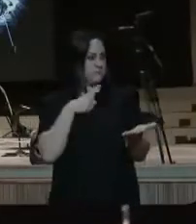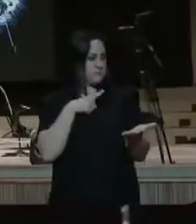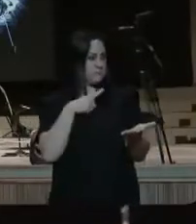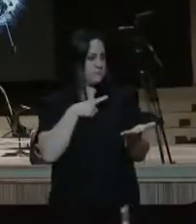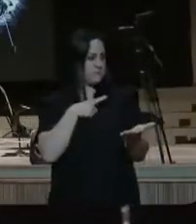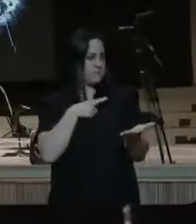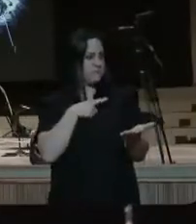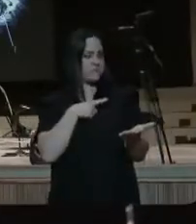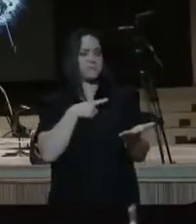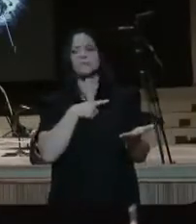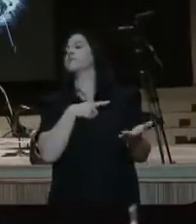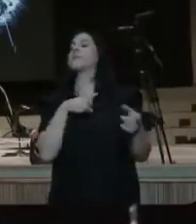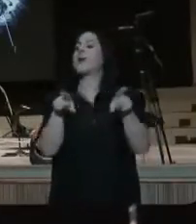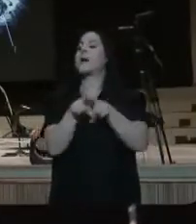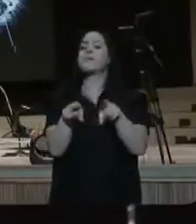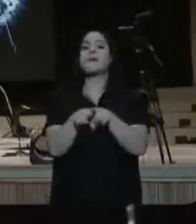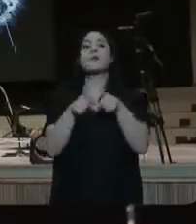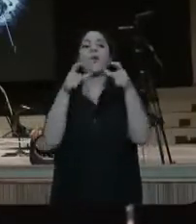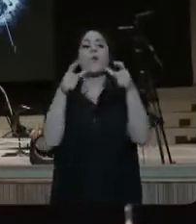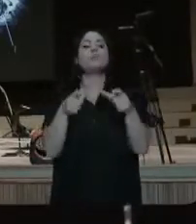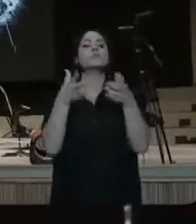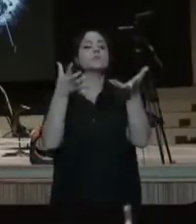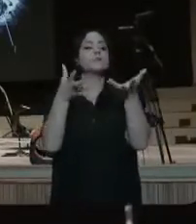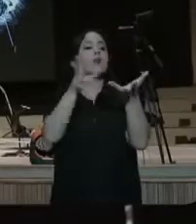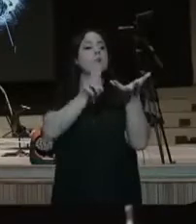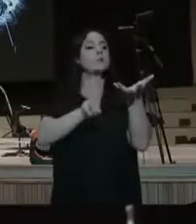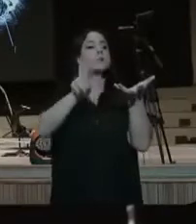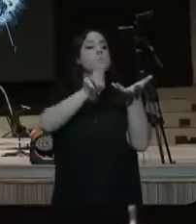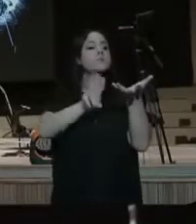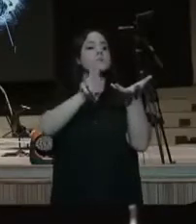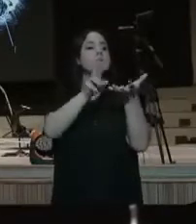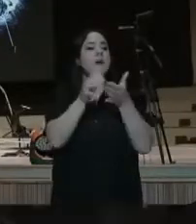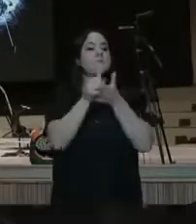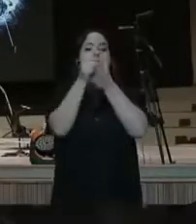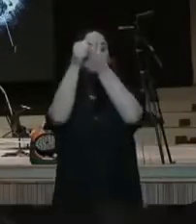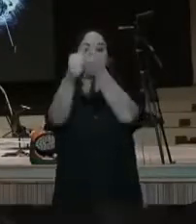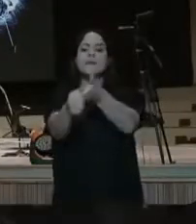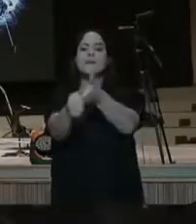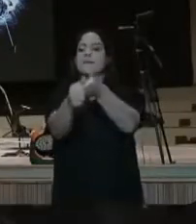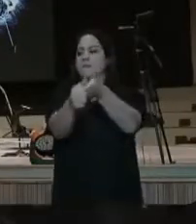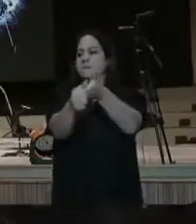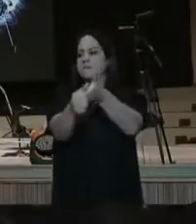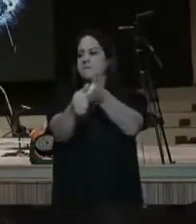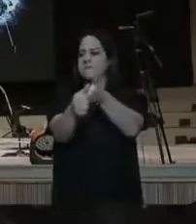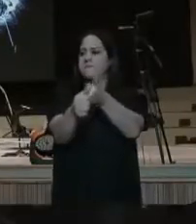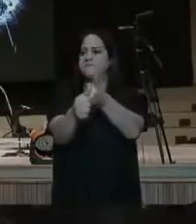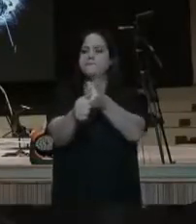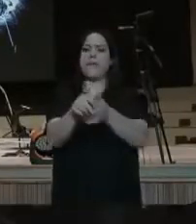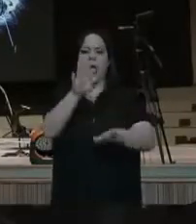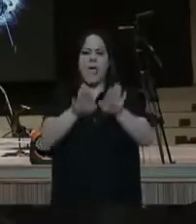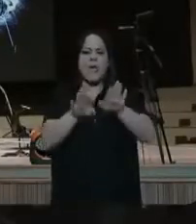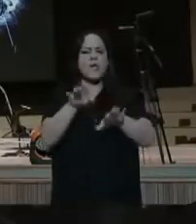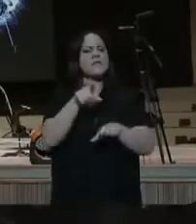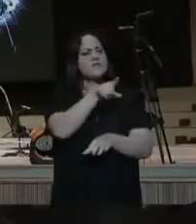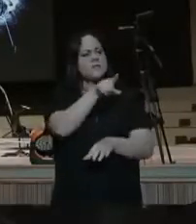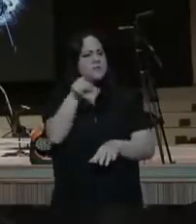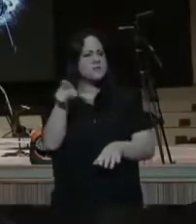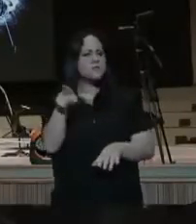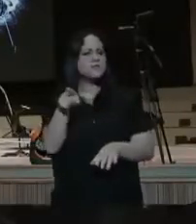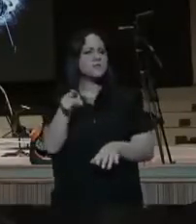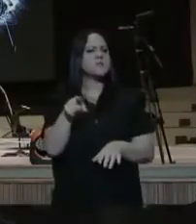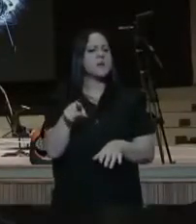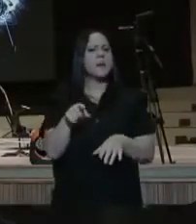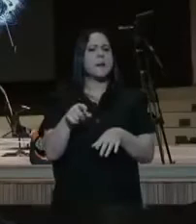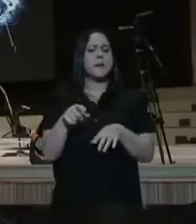que como para onde ele quer nos levar às vezes está procurando uma